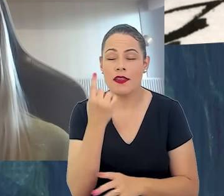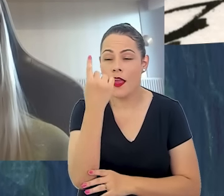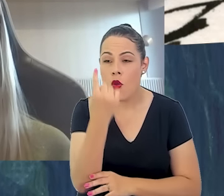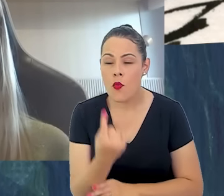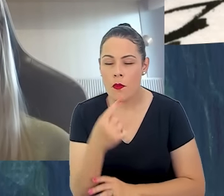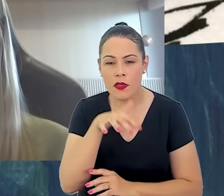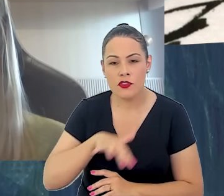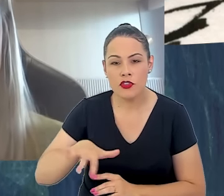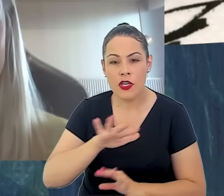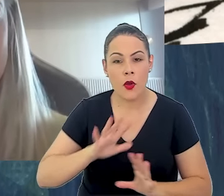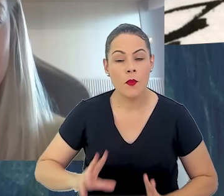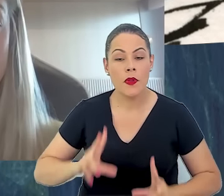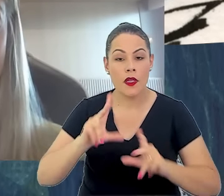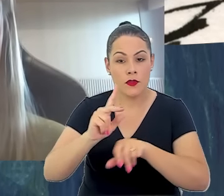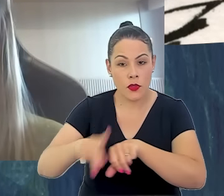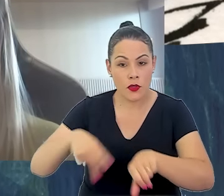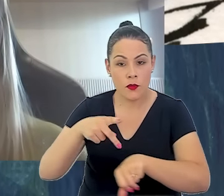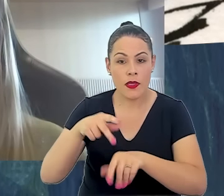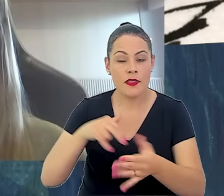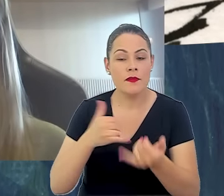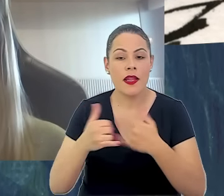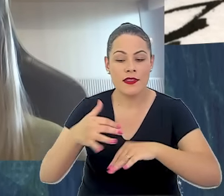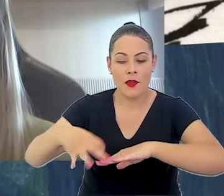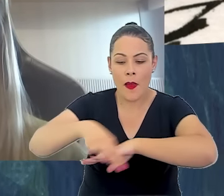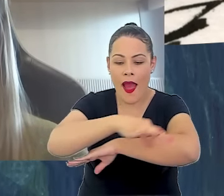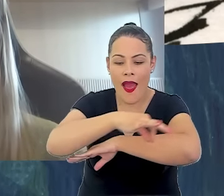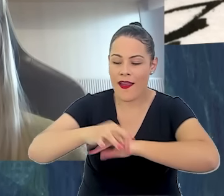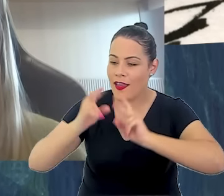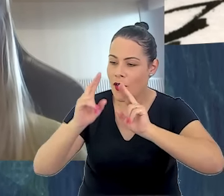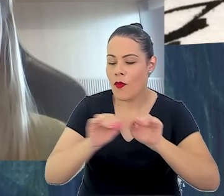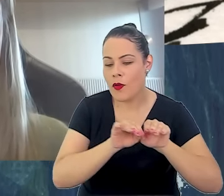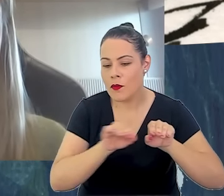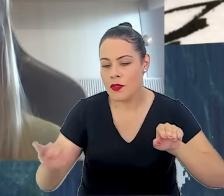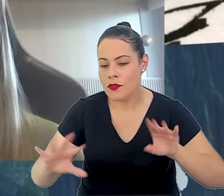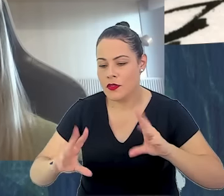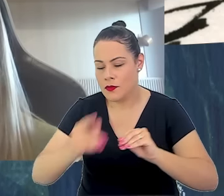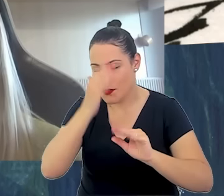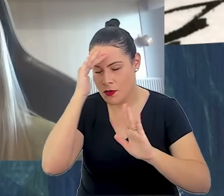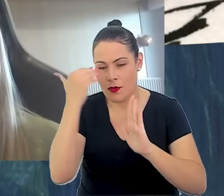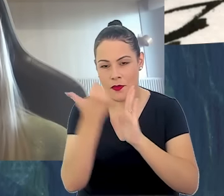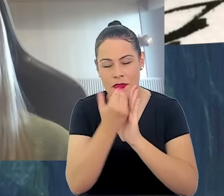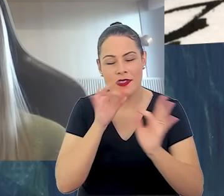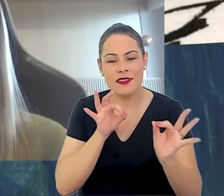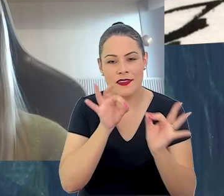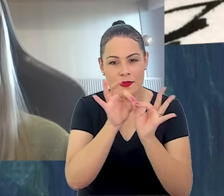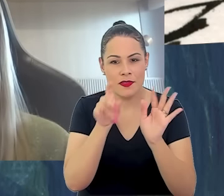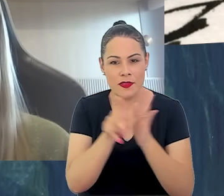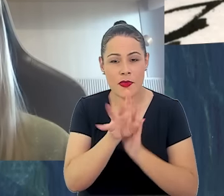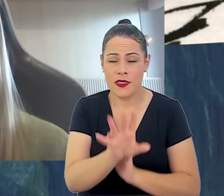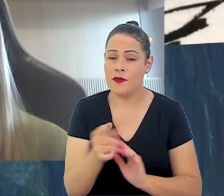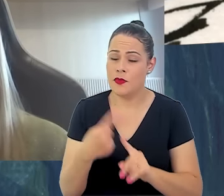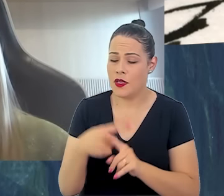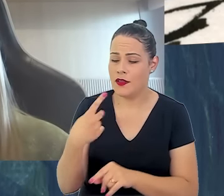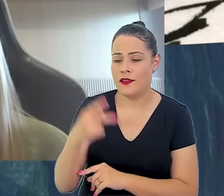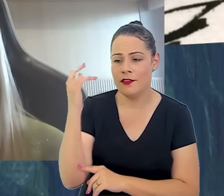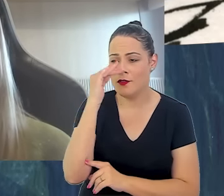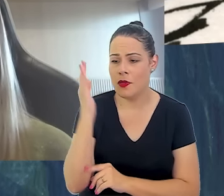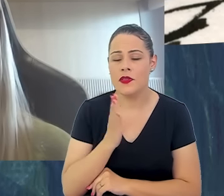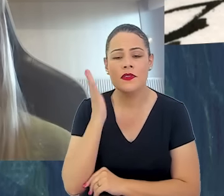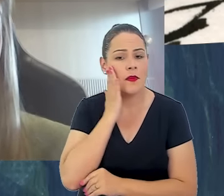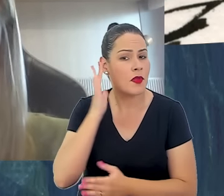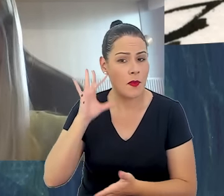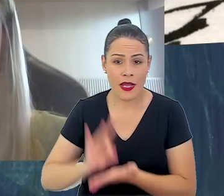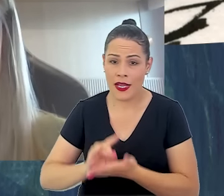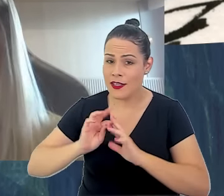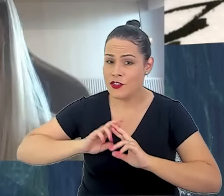é muito importante para ter ali uma régua em comum, até porque o Brasil tem várias particularidades que a gente tem